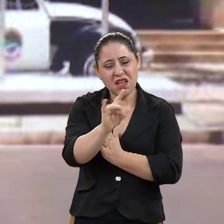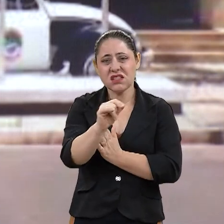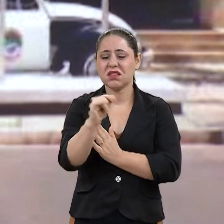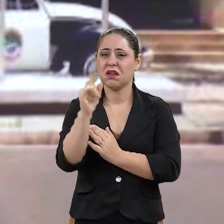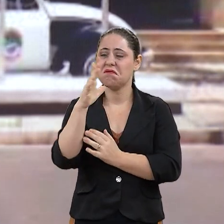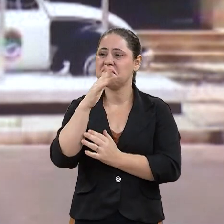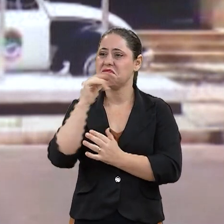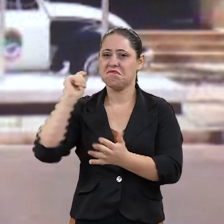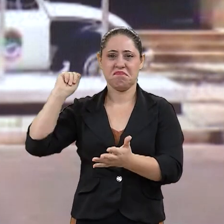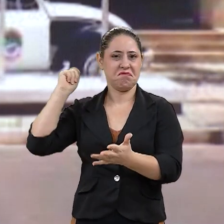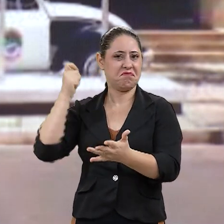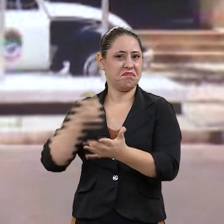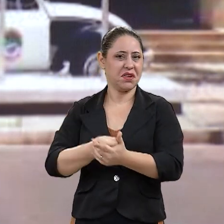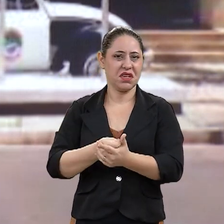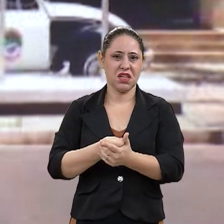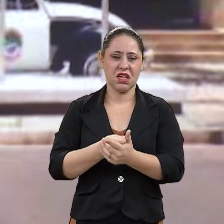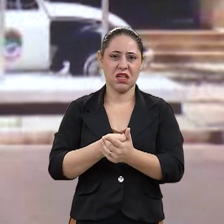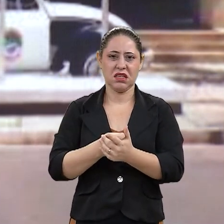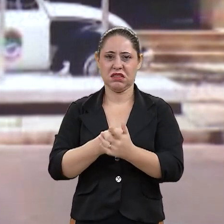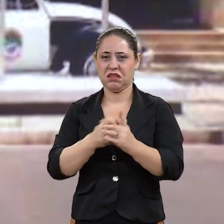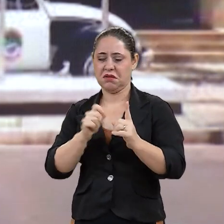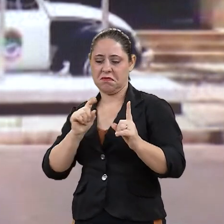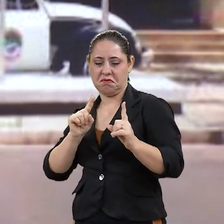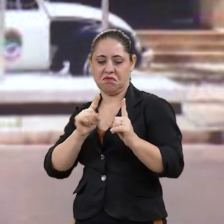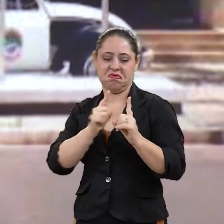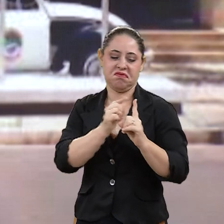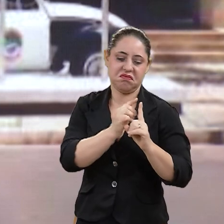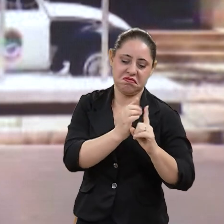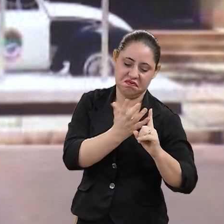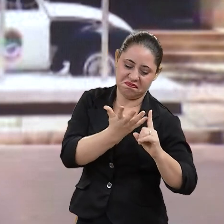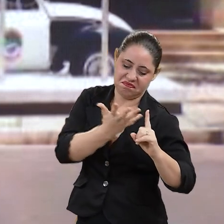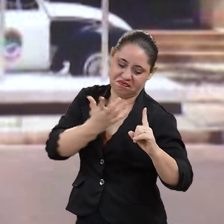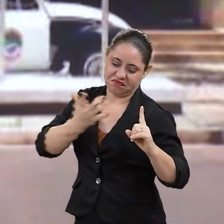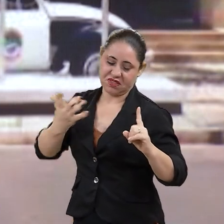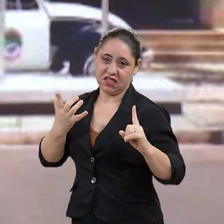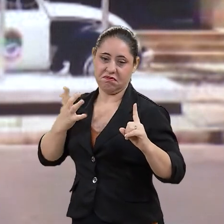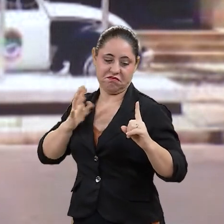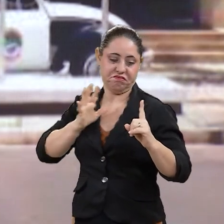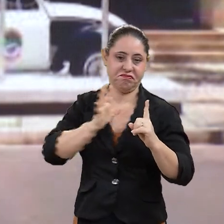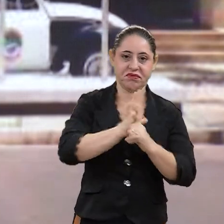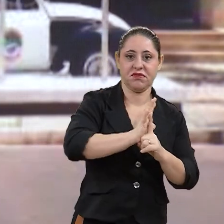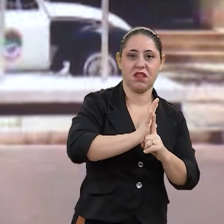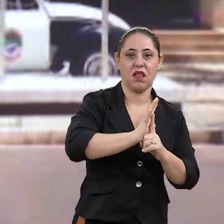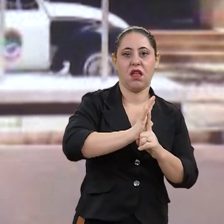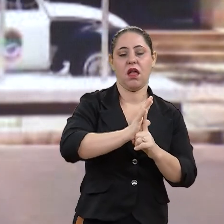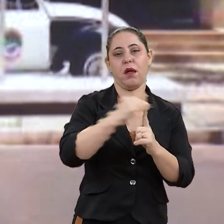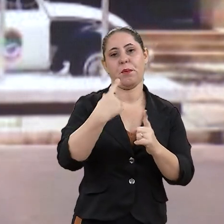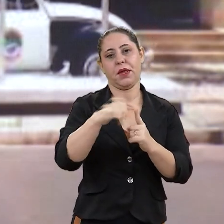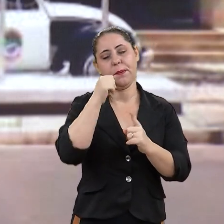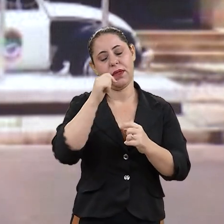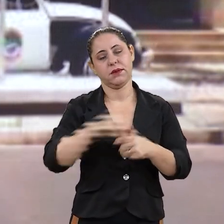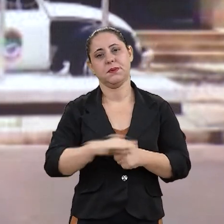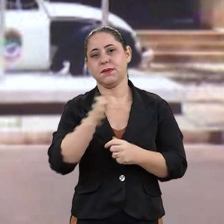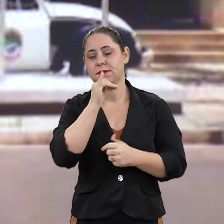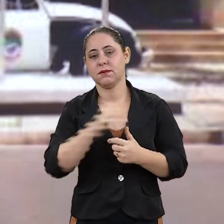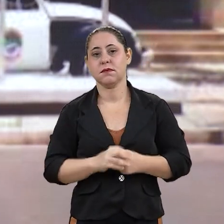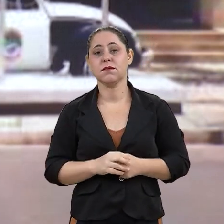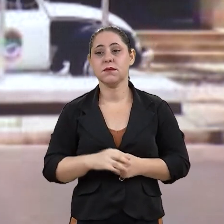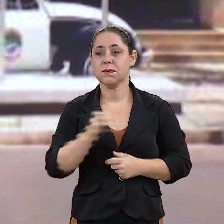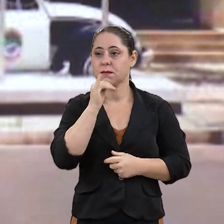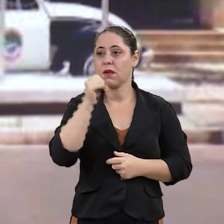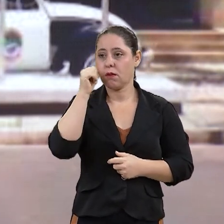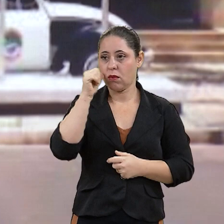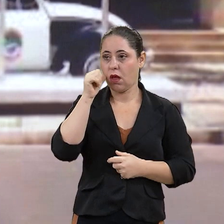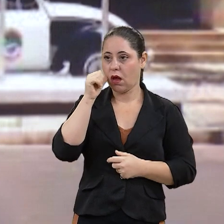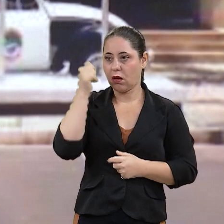não é um comportamento exclusivo de homem. Existem mulheres misóginas, porque as mulheres que alcançam espaços de poder, de liderança, muitas vezes